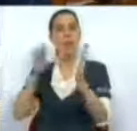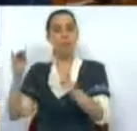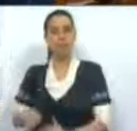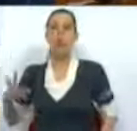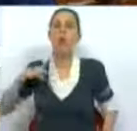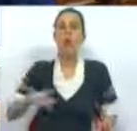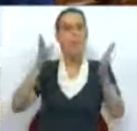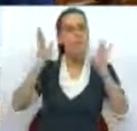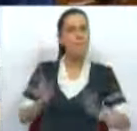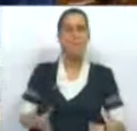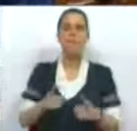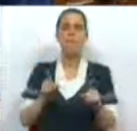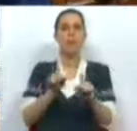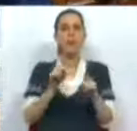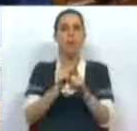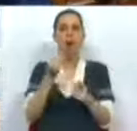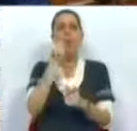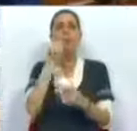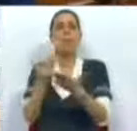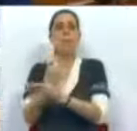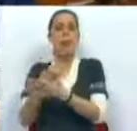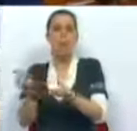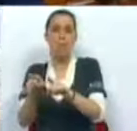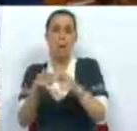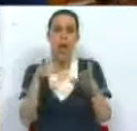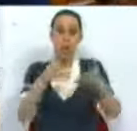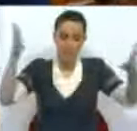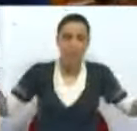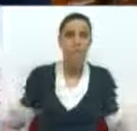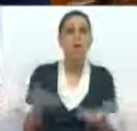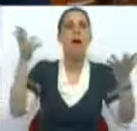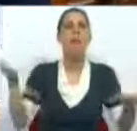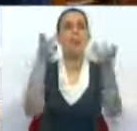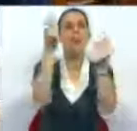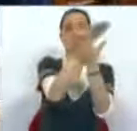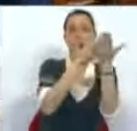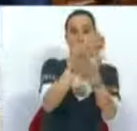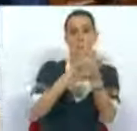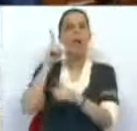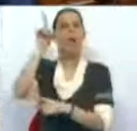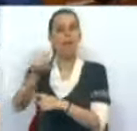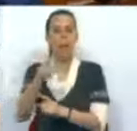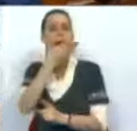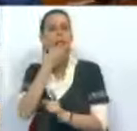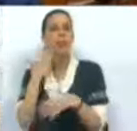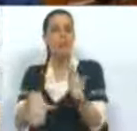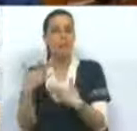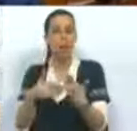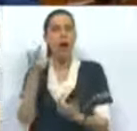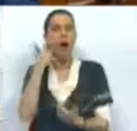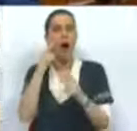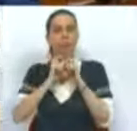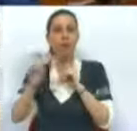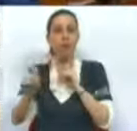de que Portugal precisa como de pão para a boca, quer para ajudar no relançamento da economia, como para combater de forma eficaz e